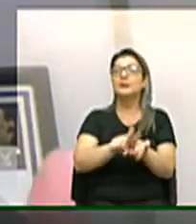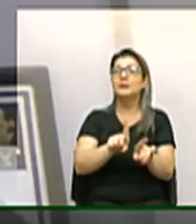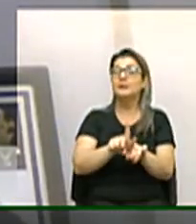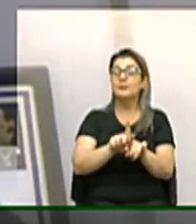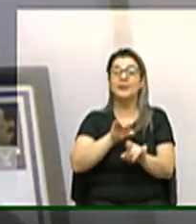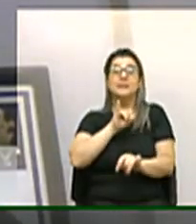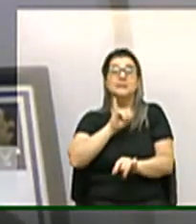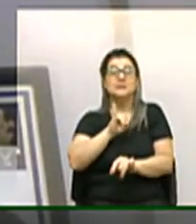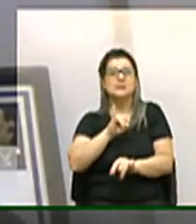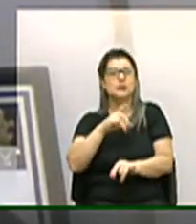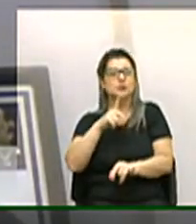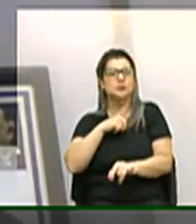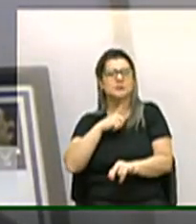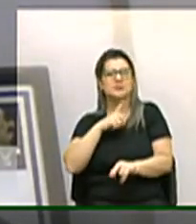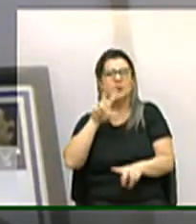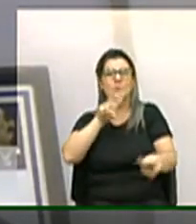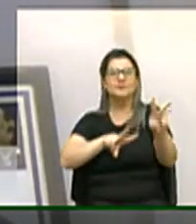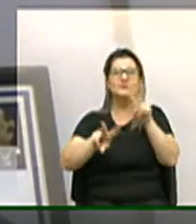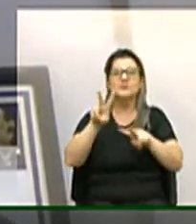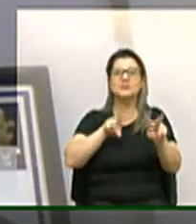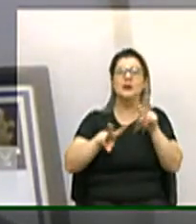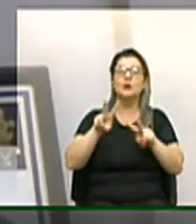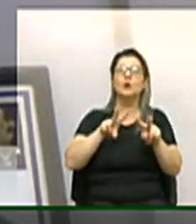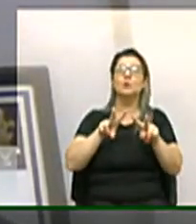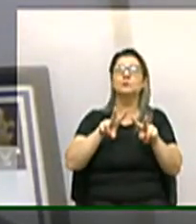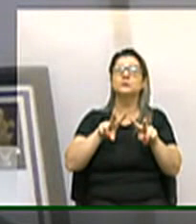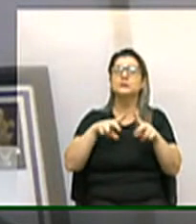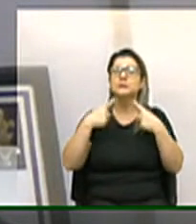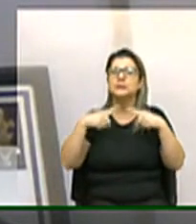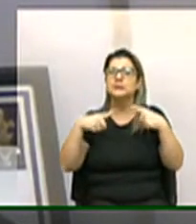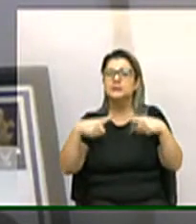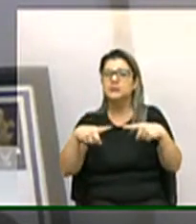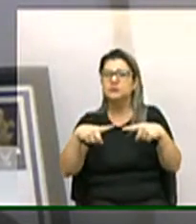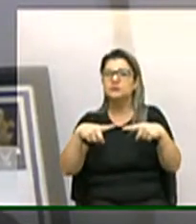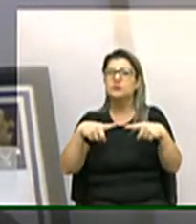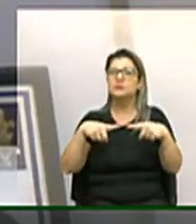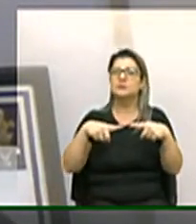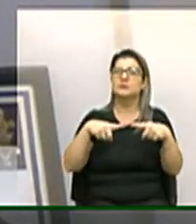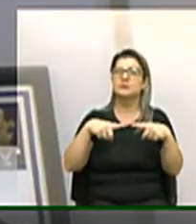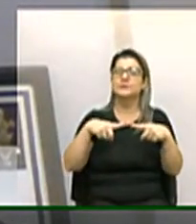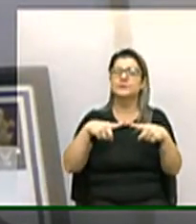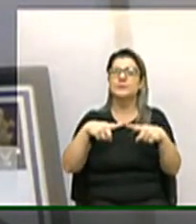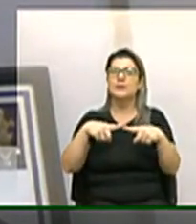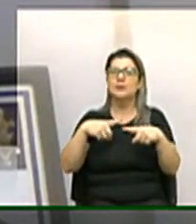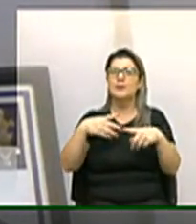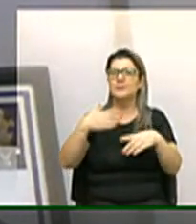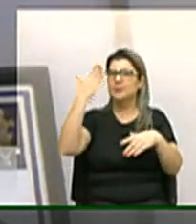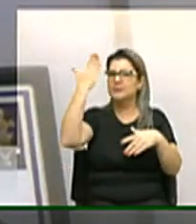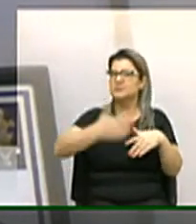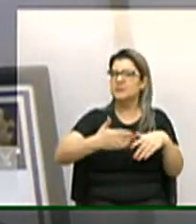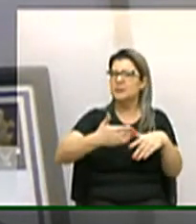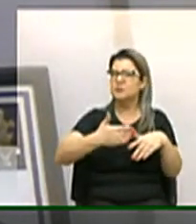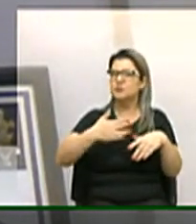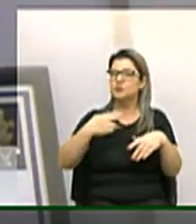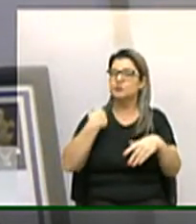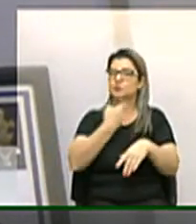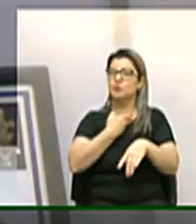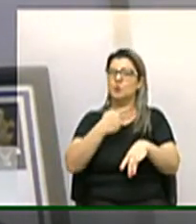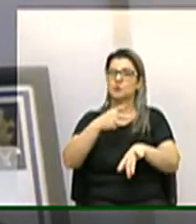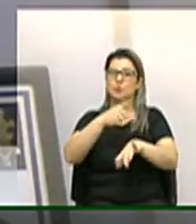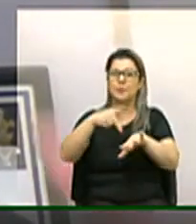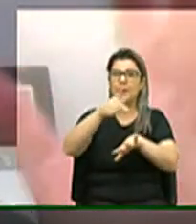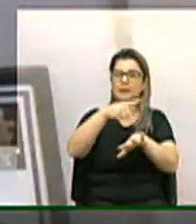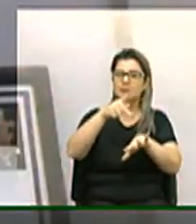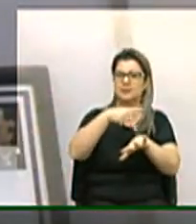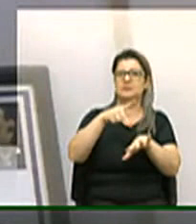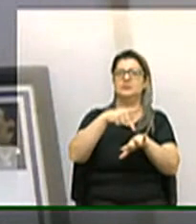se tem uma visão crítica à política econômica presente hoje no nosso país, que vai gerar ainda mais situações desse tipo. Nós temos